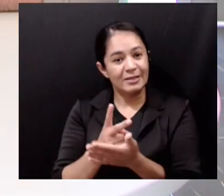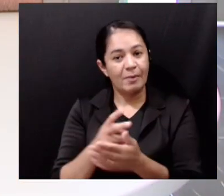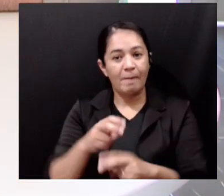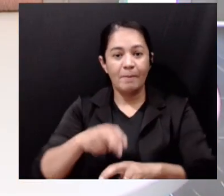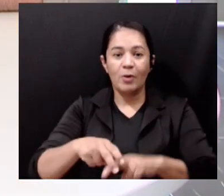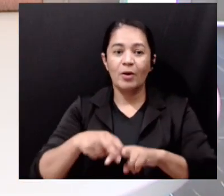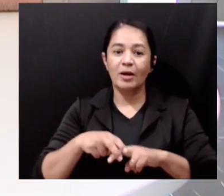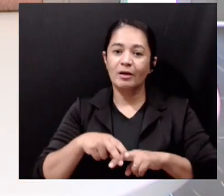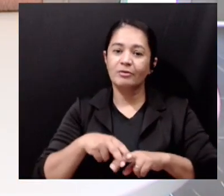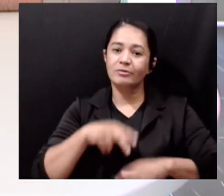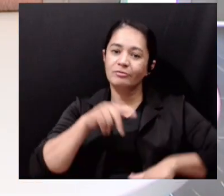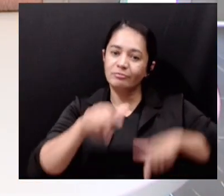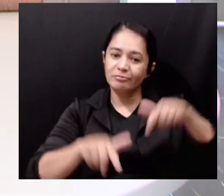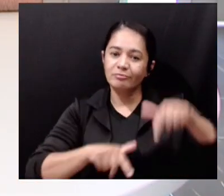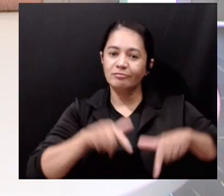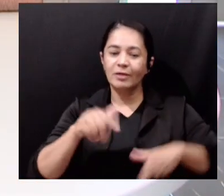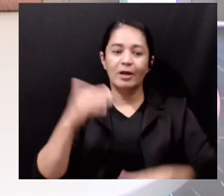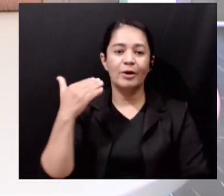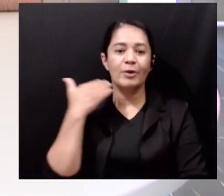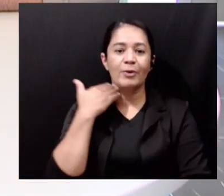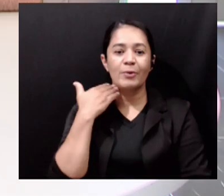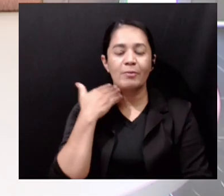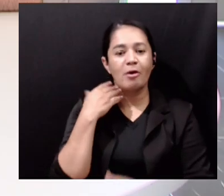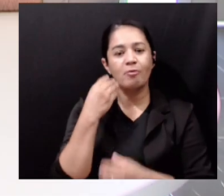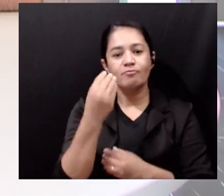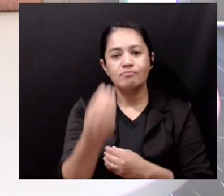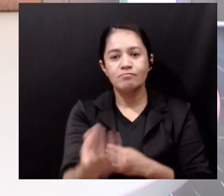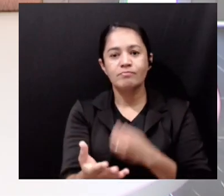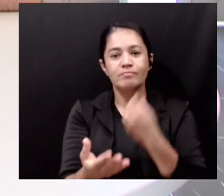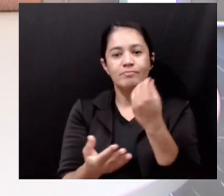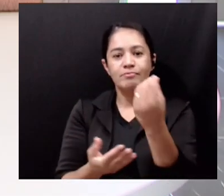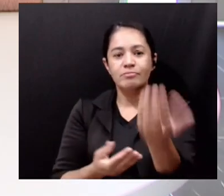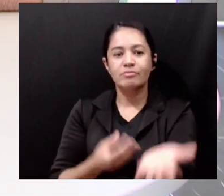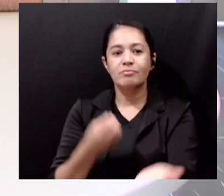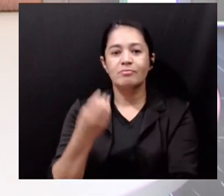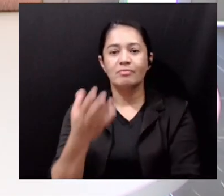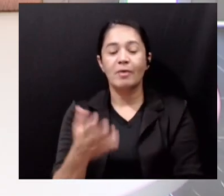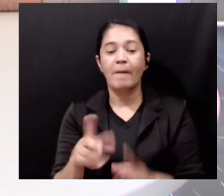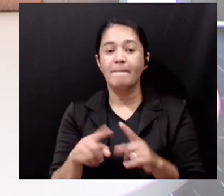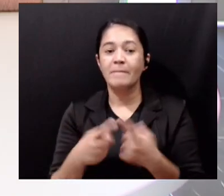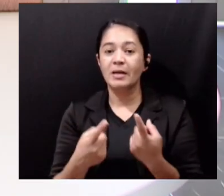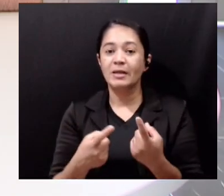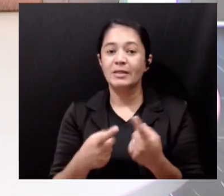te oferecendo, né? Normalmente, esse aumento de tarifa não é